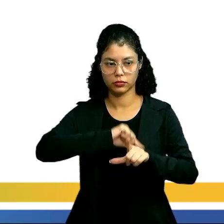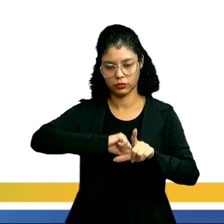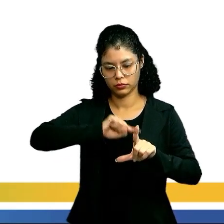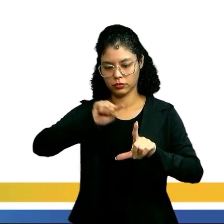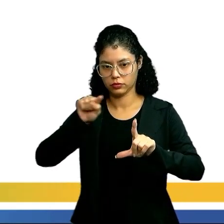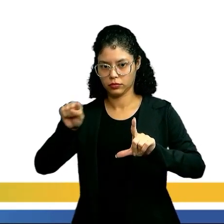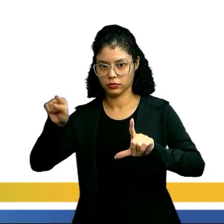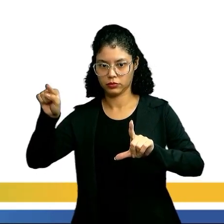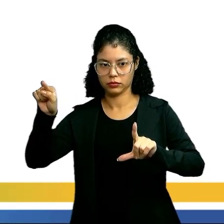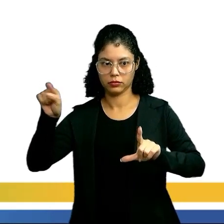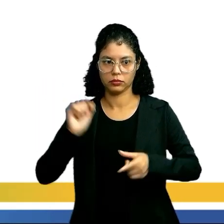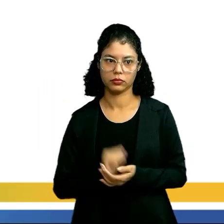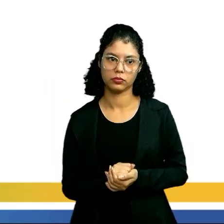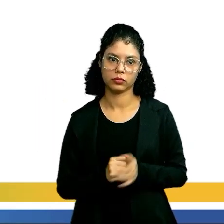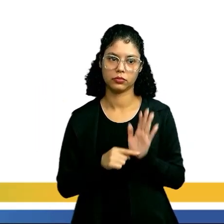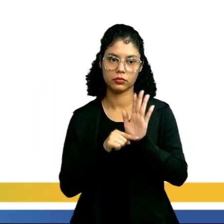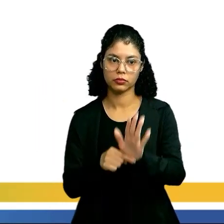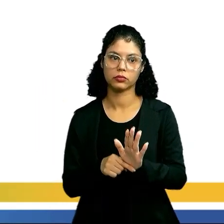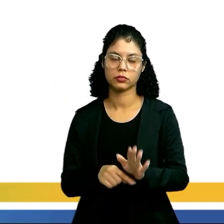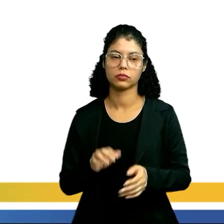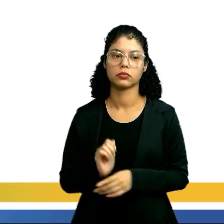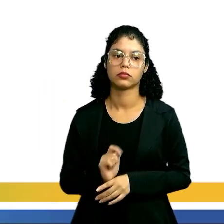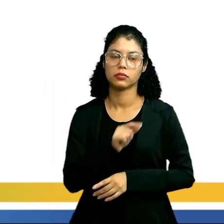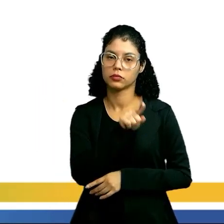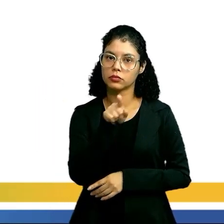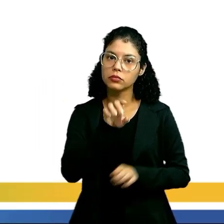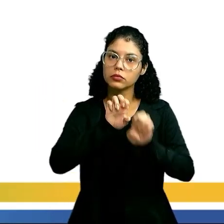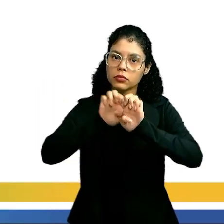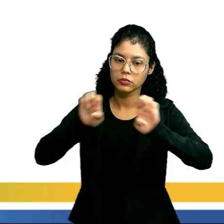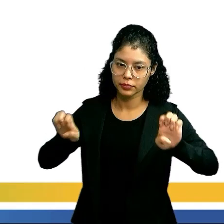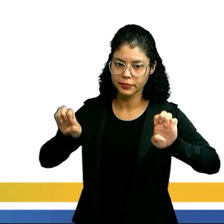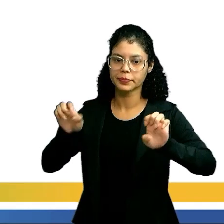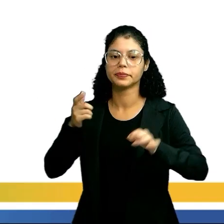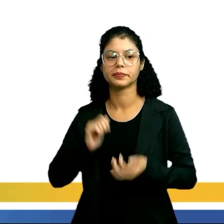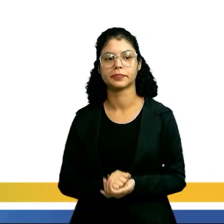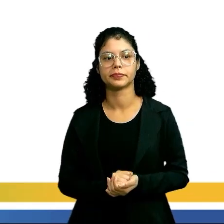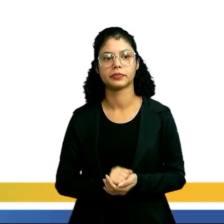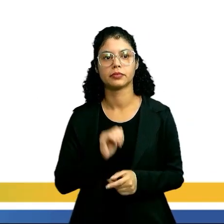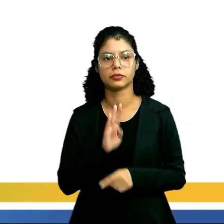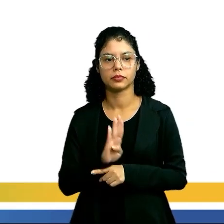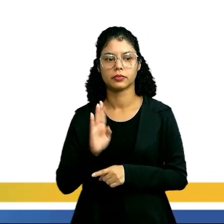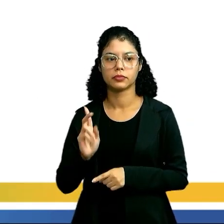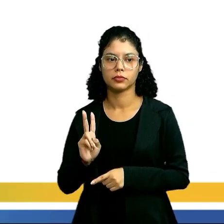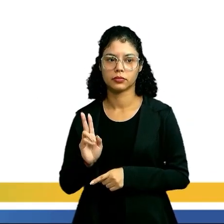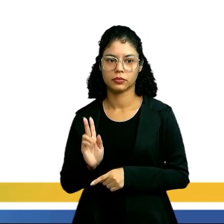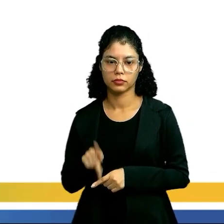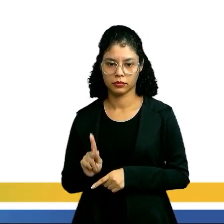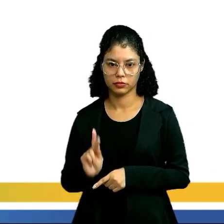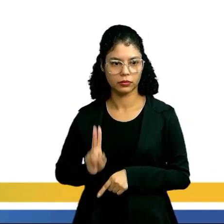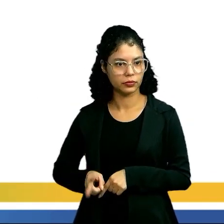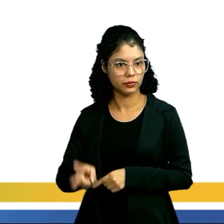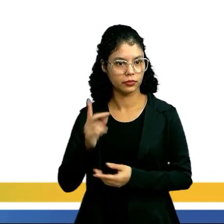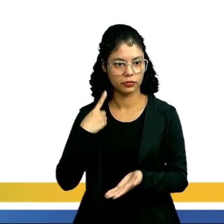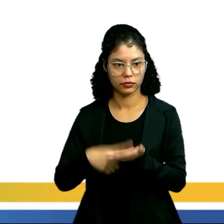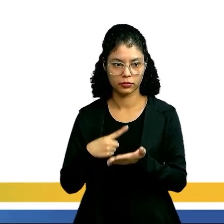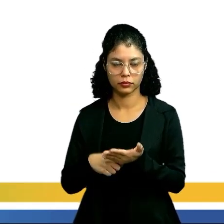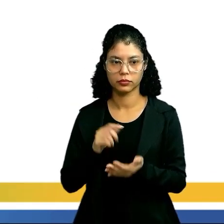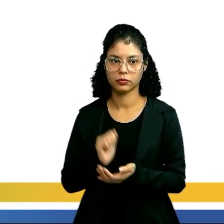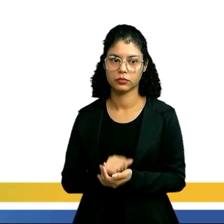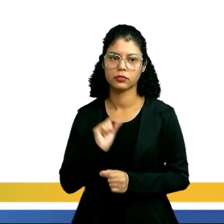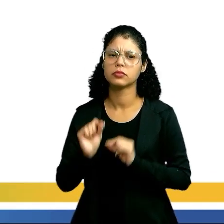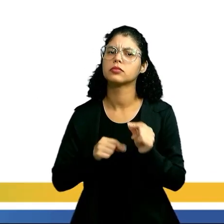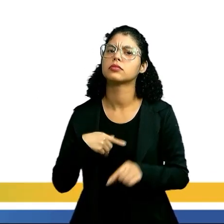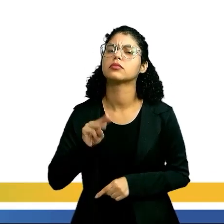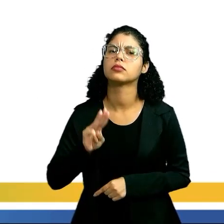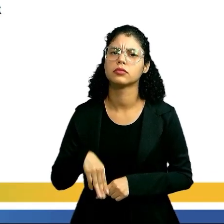seguir é a representação gráfica dessa função, tá? B e K constantes. De acordo com o gráfico, quem é